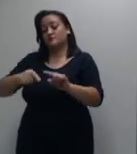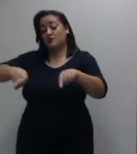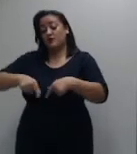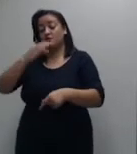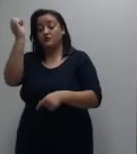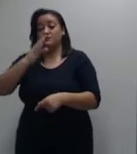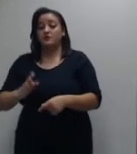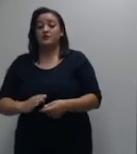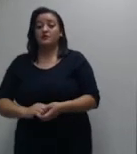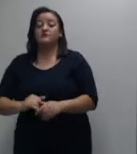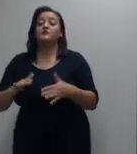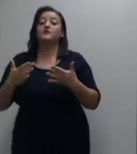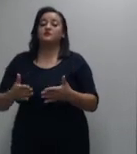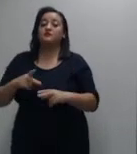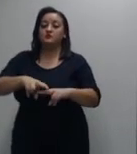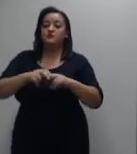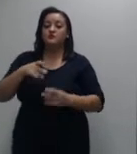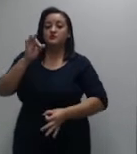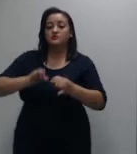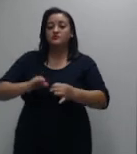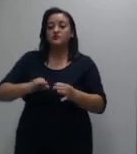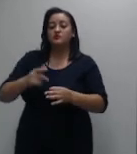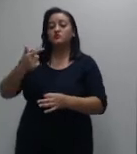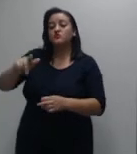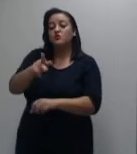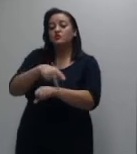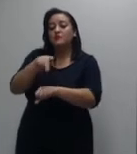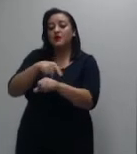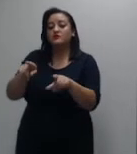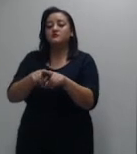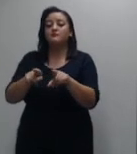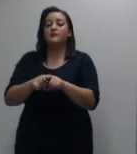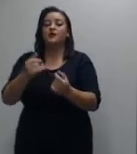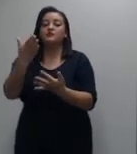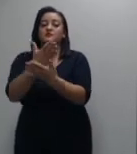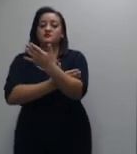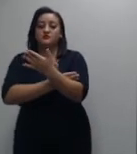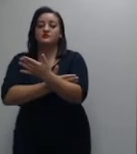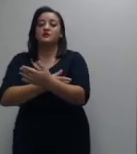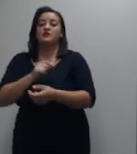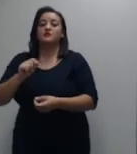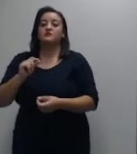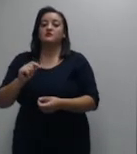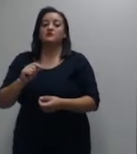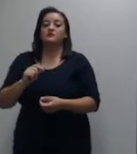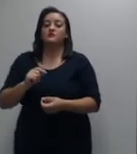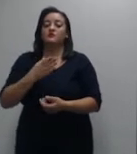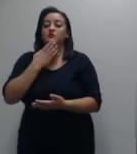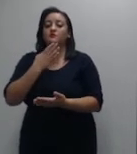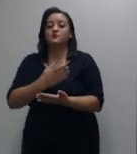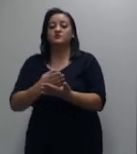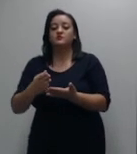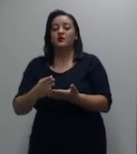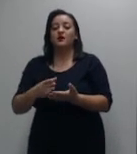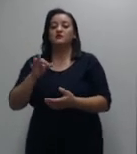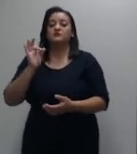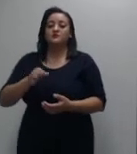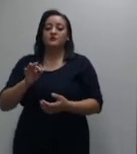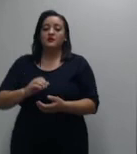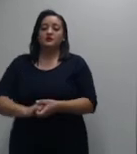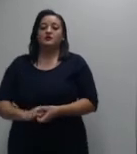apenas de uma das motivações do jogador estrangeiro eu fiz a transcrição eu tô Inicial exatamente para Boa